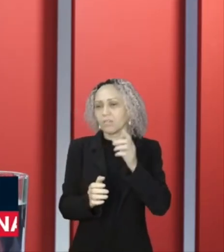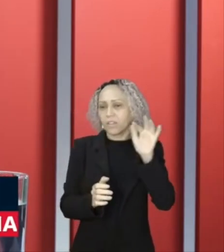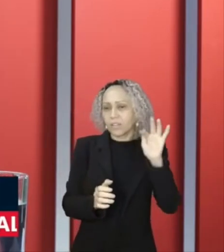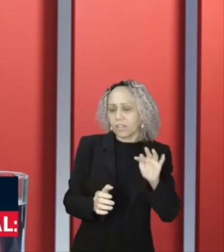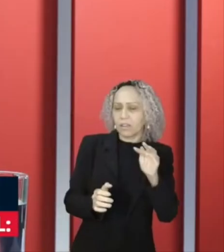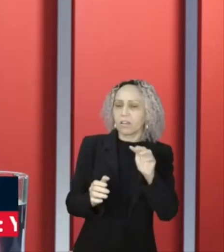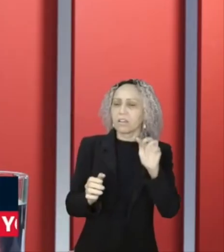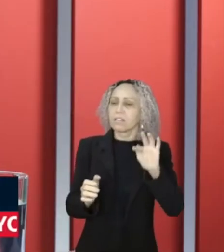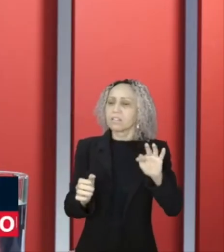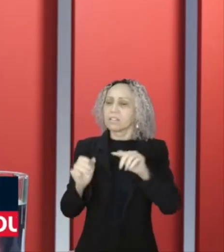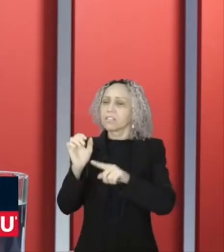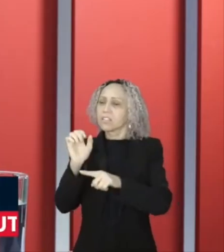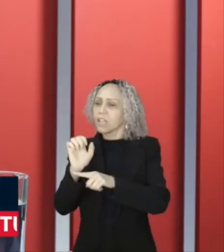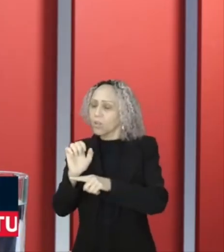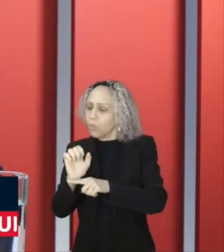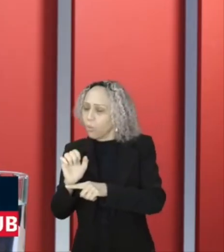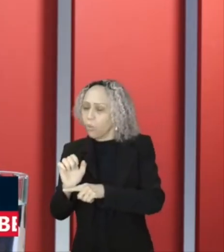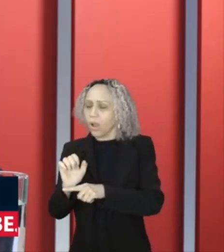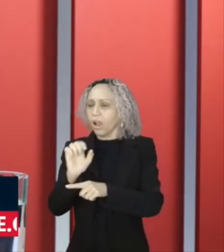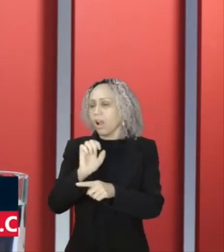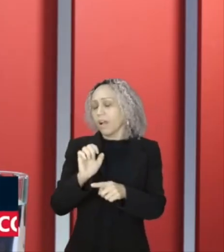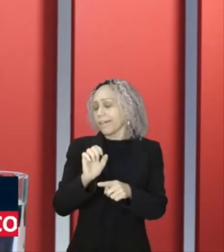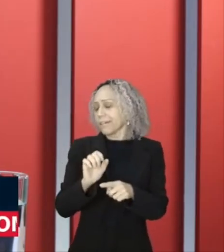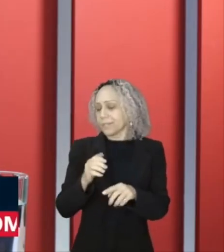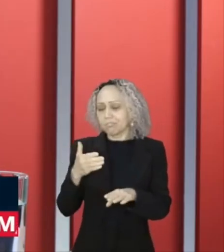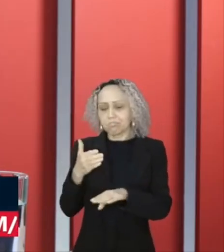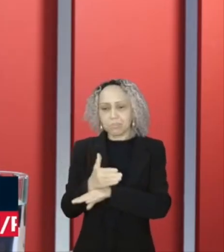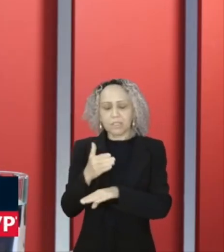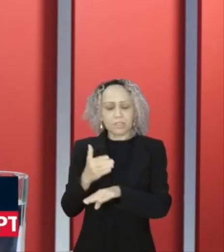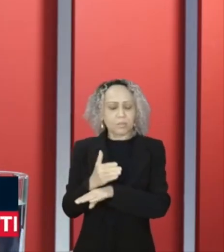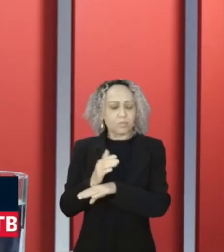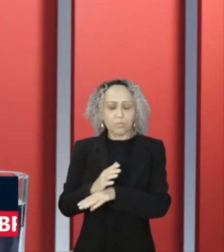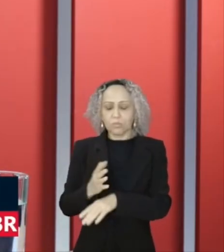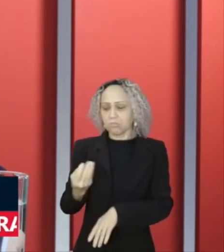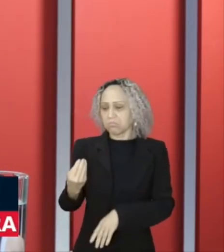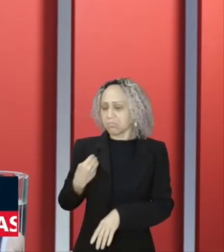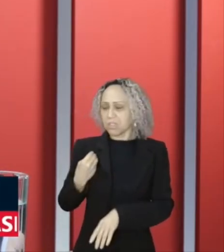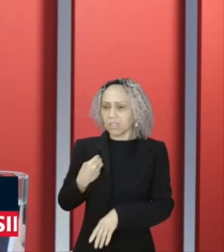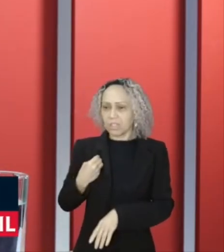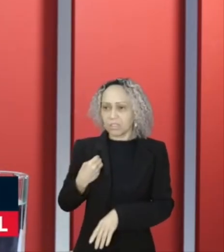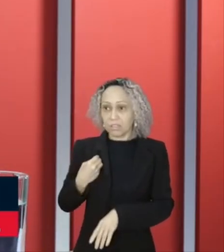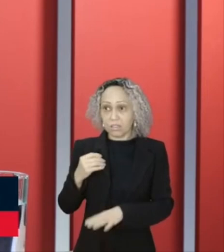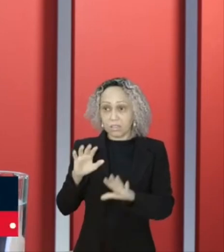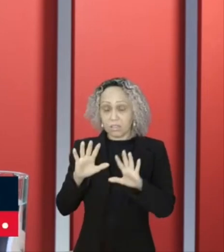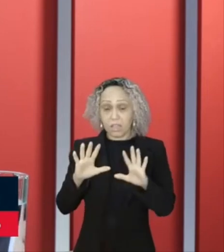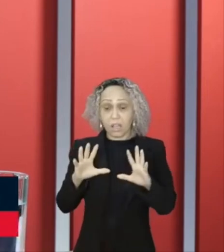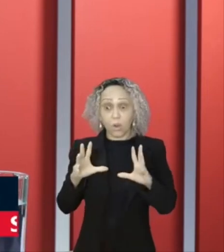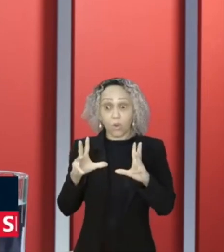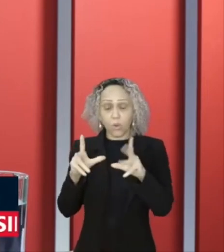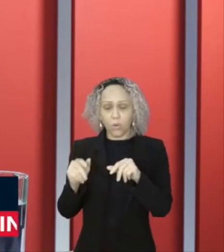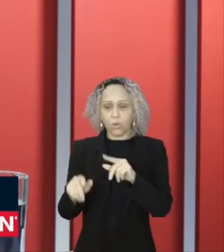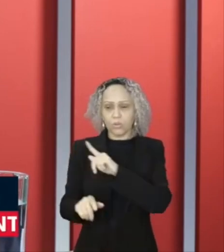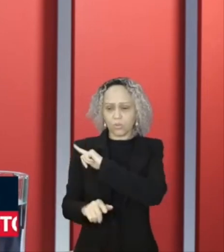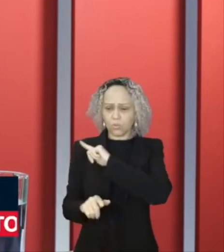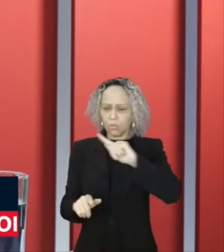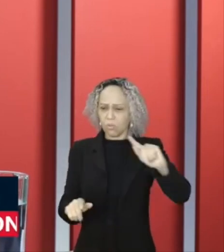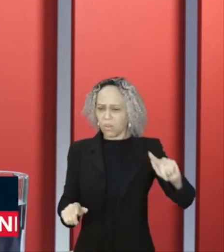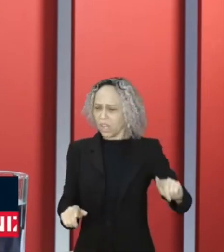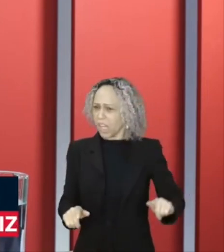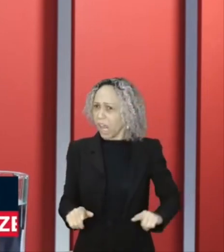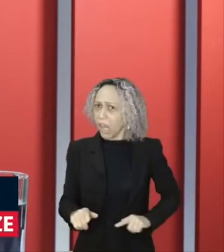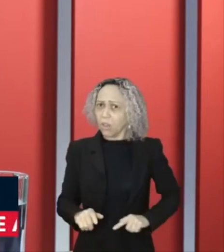né? E com um corte totalmente republicano, né? Todos os governadores, independente dos